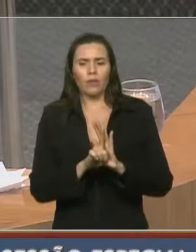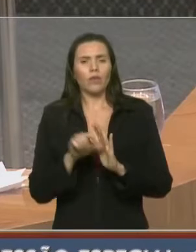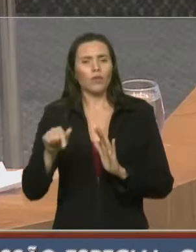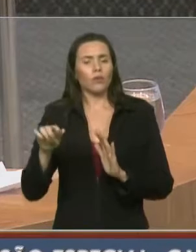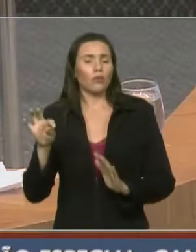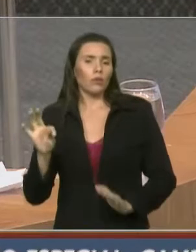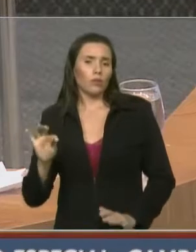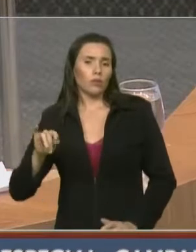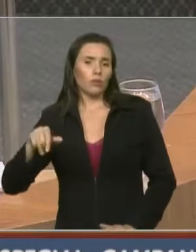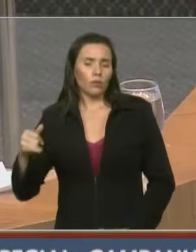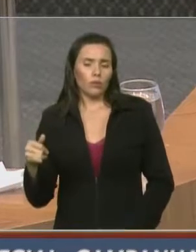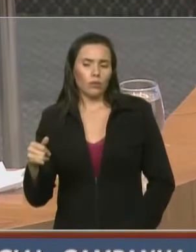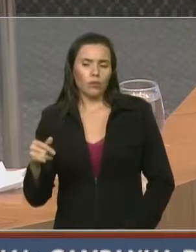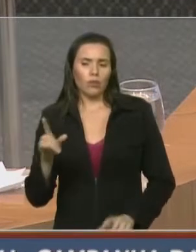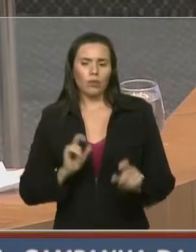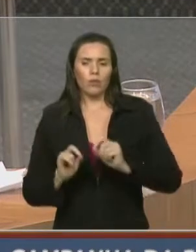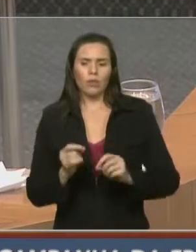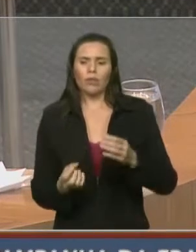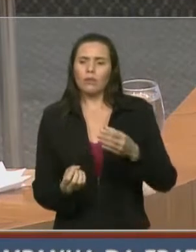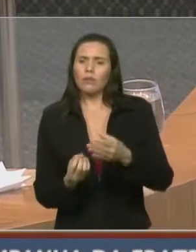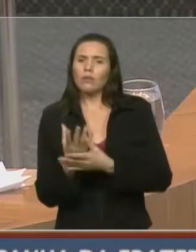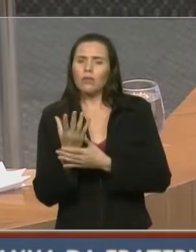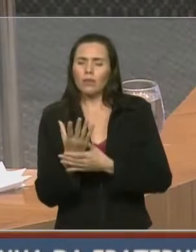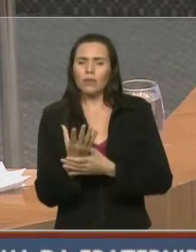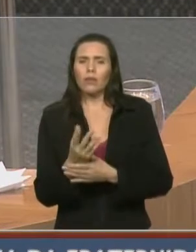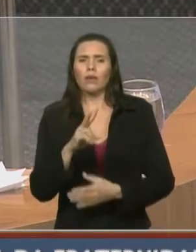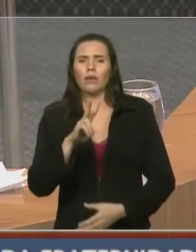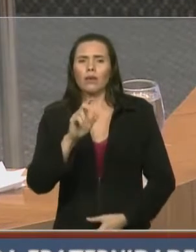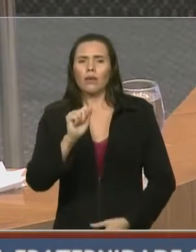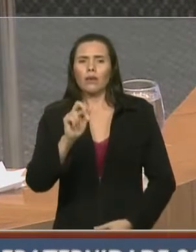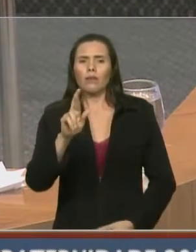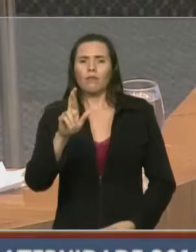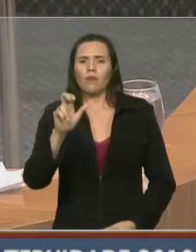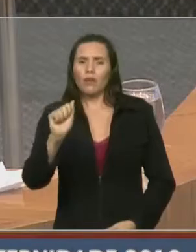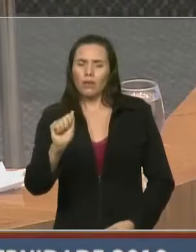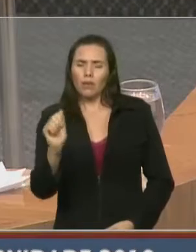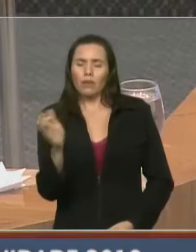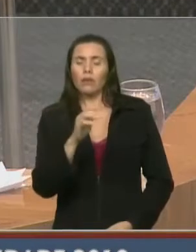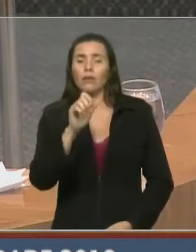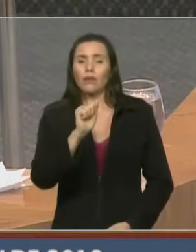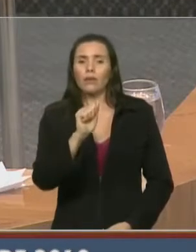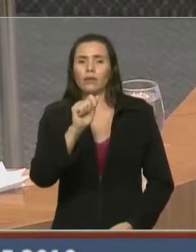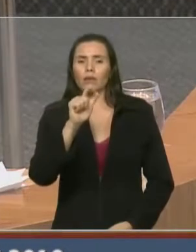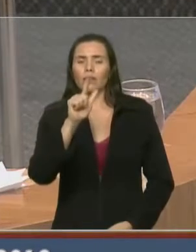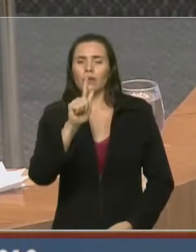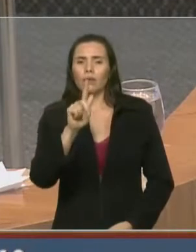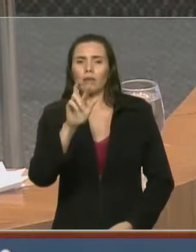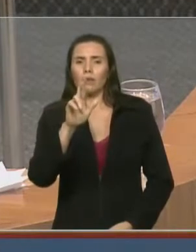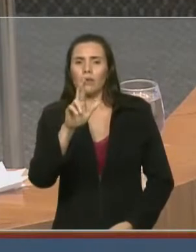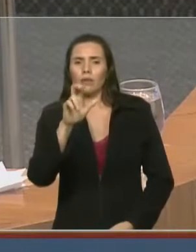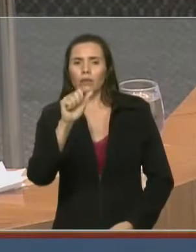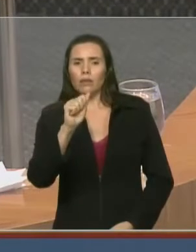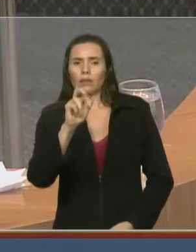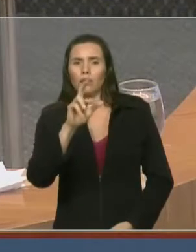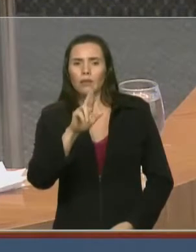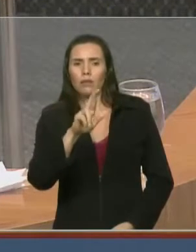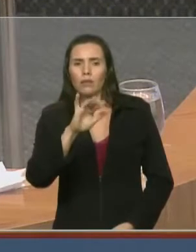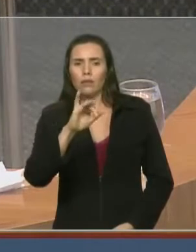de Justiça do Maranhão, que cria uma vara agrária, e com isso nós podemos evitar